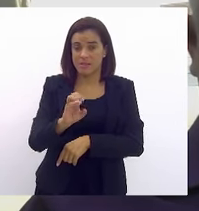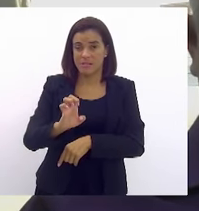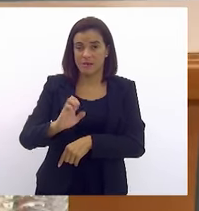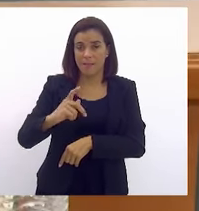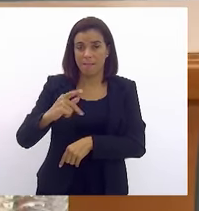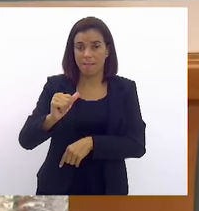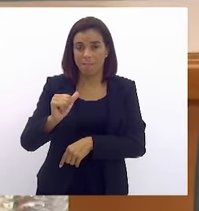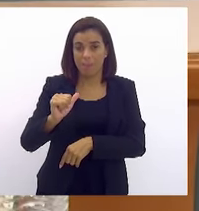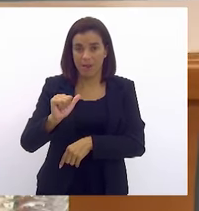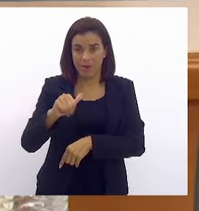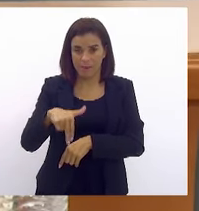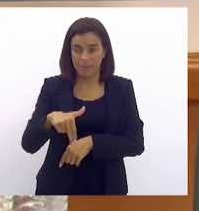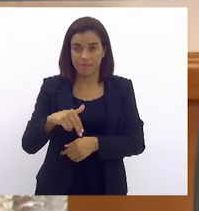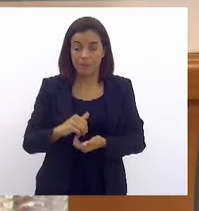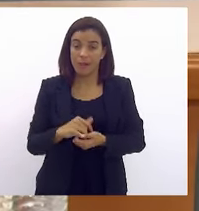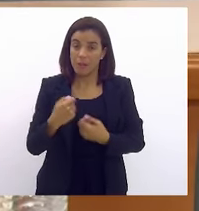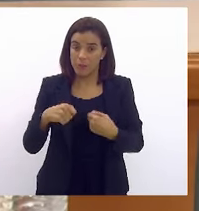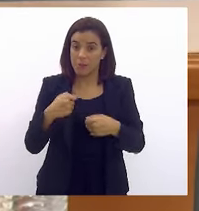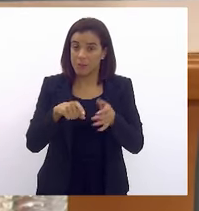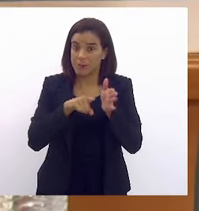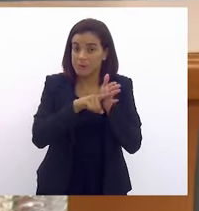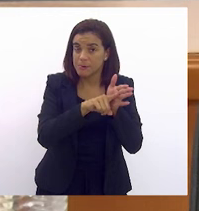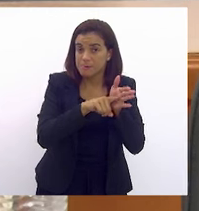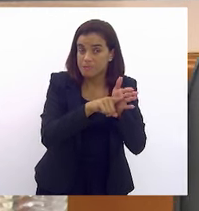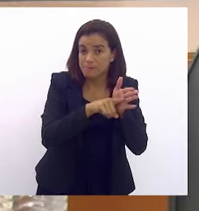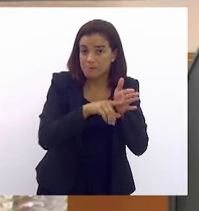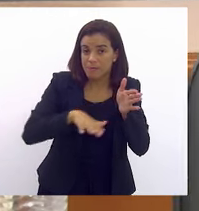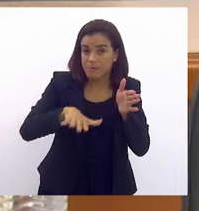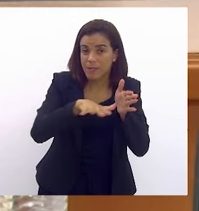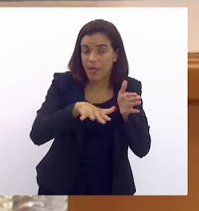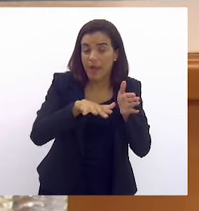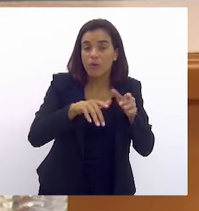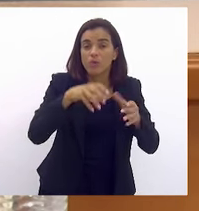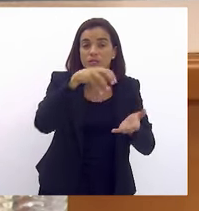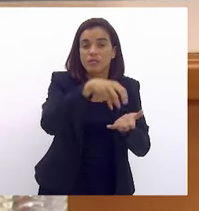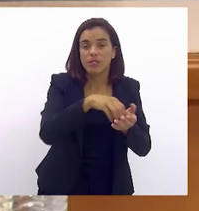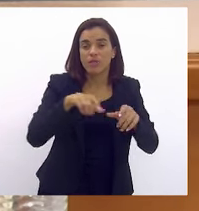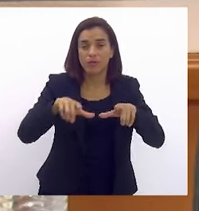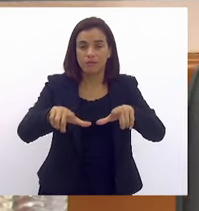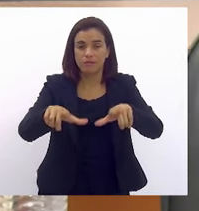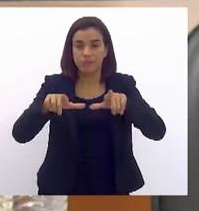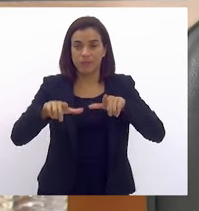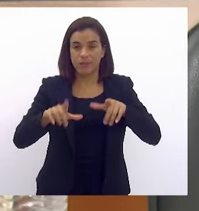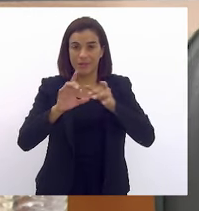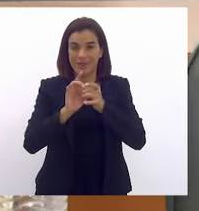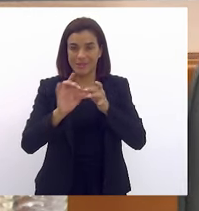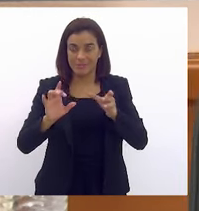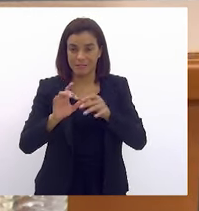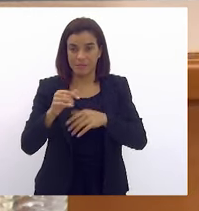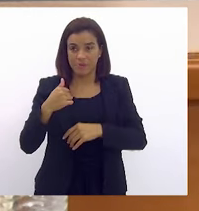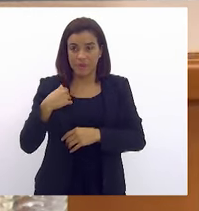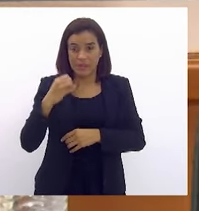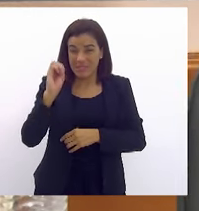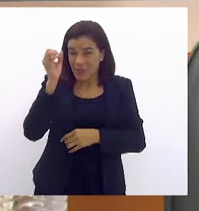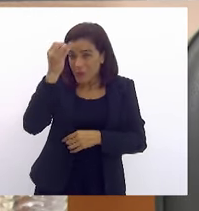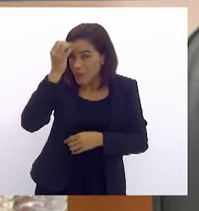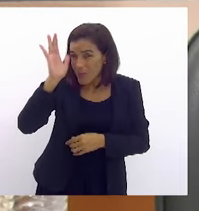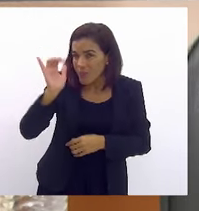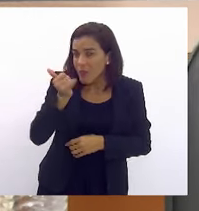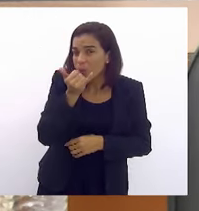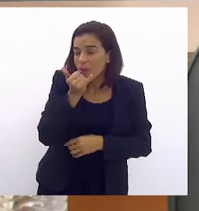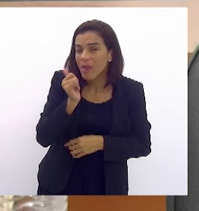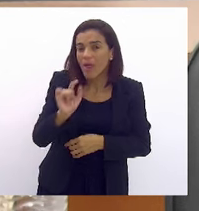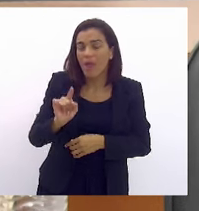Bom, eu teria que consultar o setor de licenciamento, porque a mineração, se eu não me engano, salvo se eu estiver enganado, é